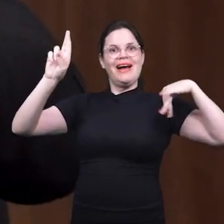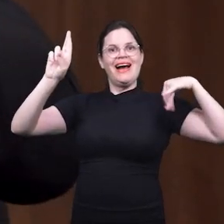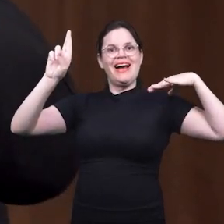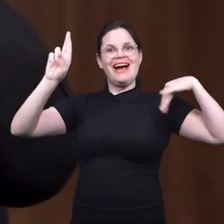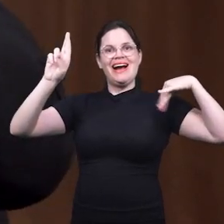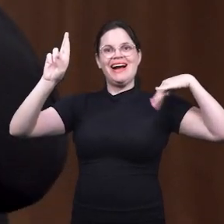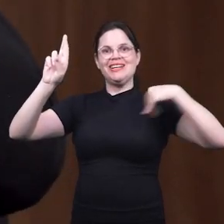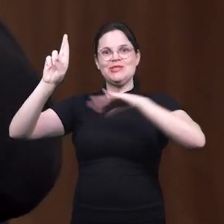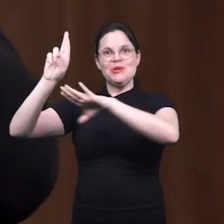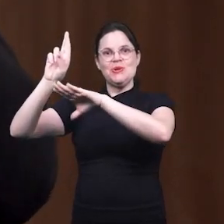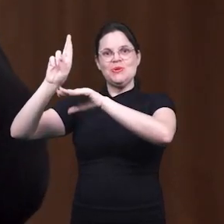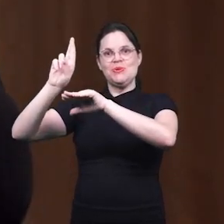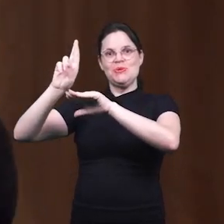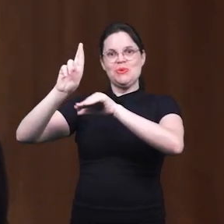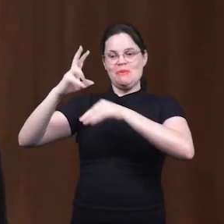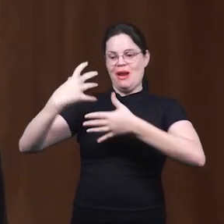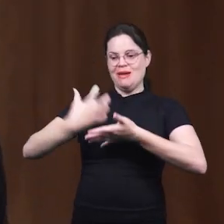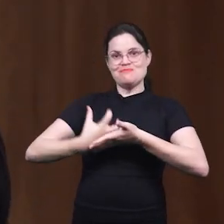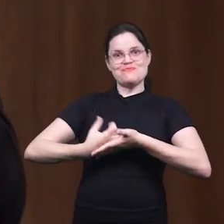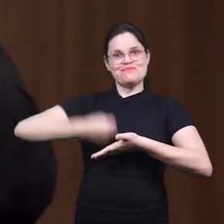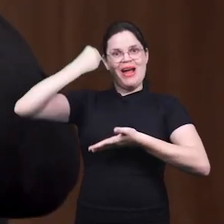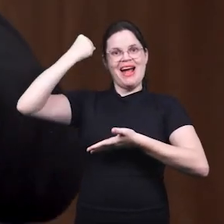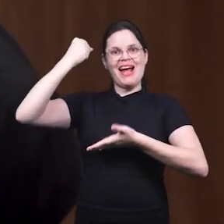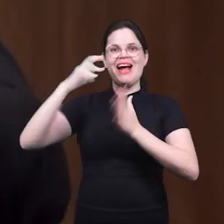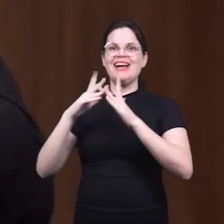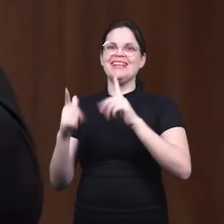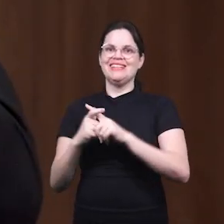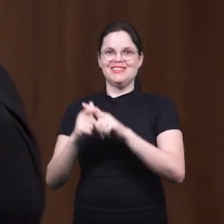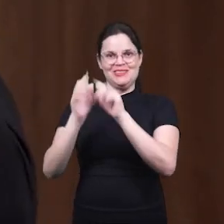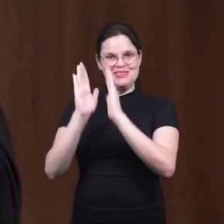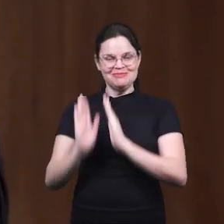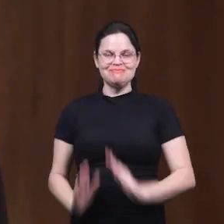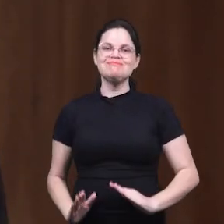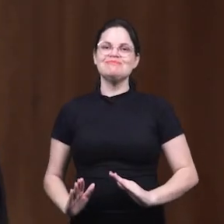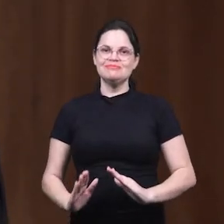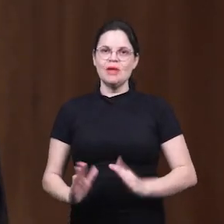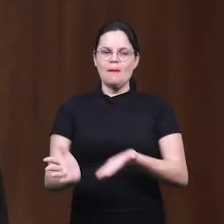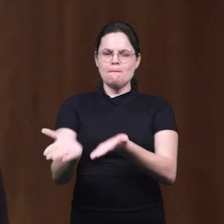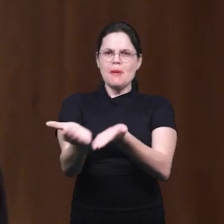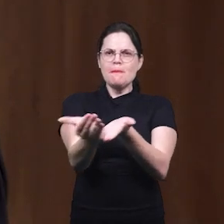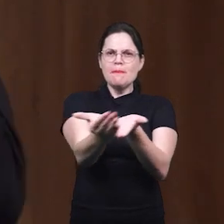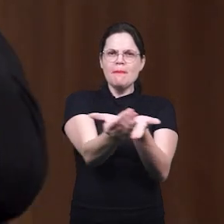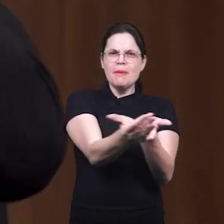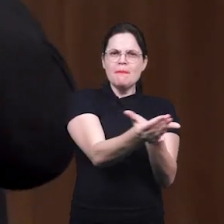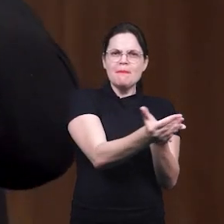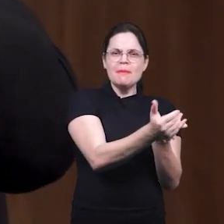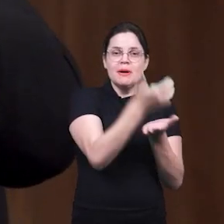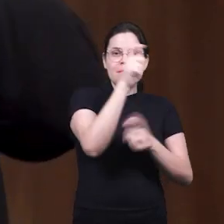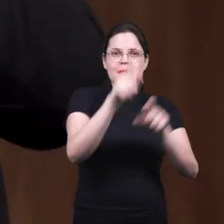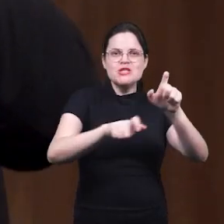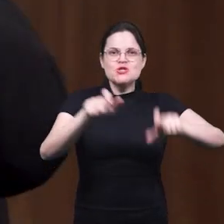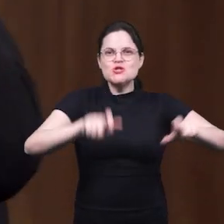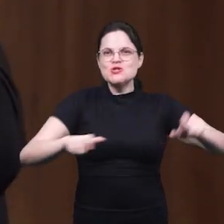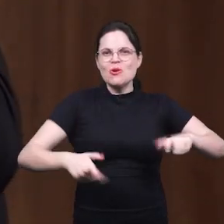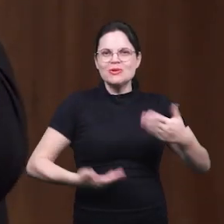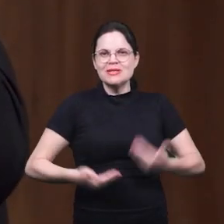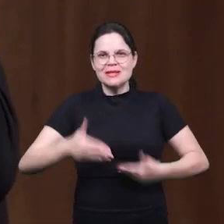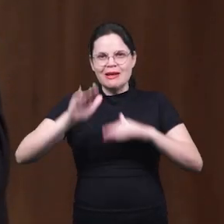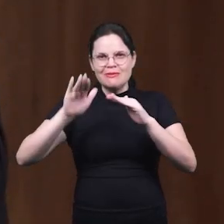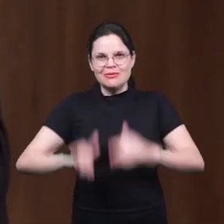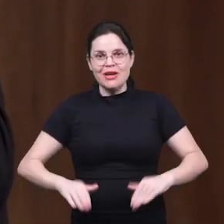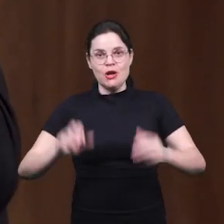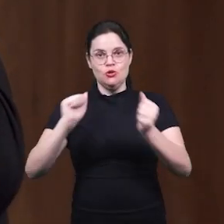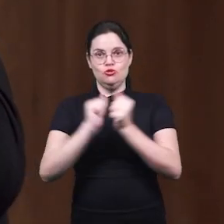vem para arrebatar a sua igreja, recolhendo os seus escolhidos, e ele vem com os